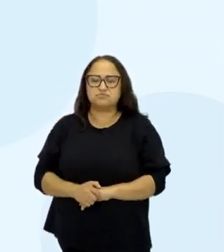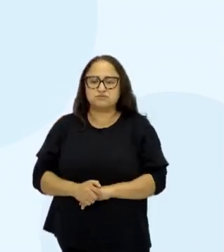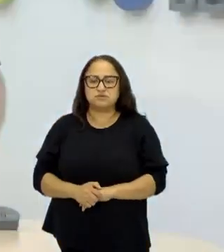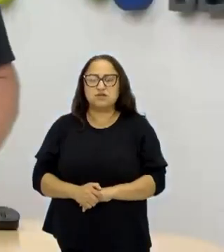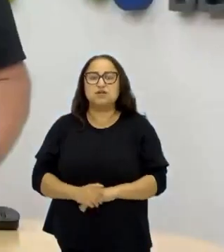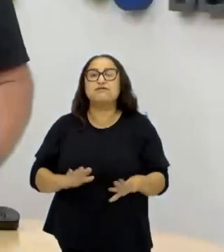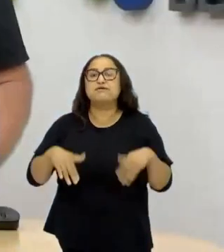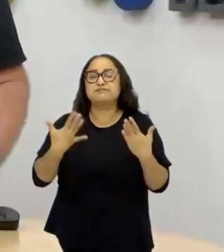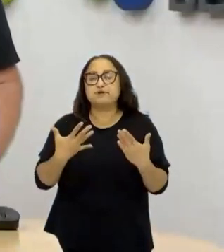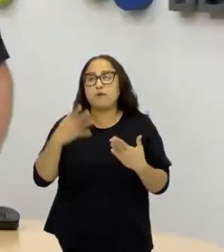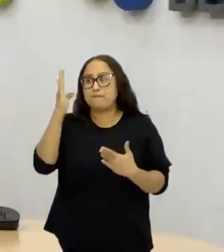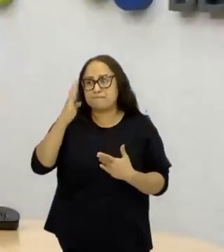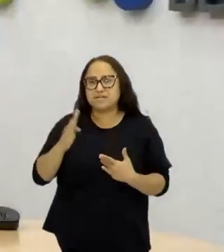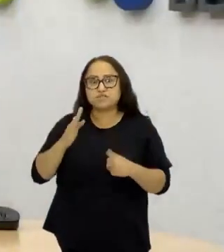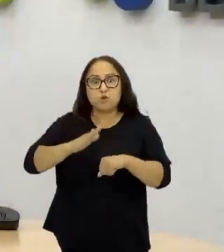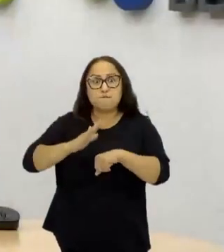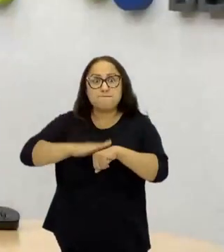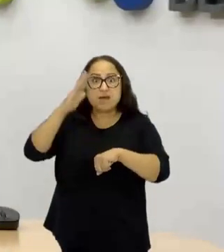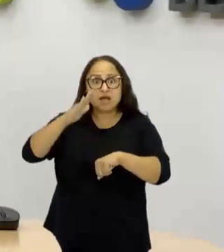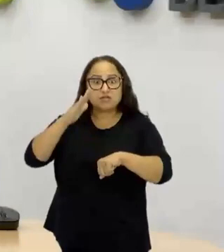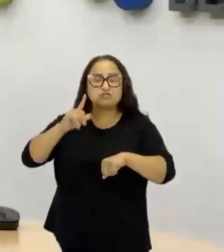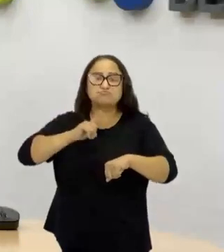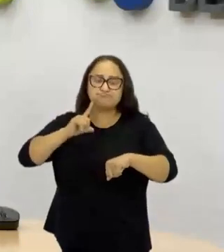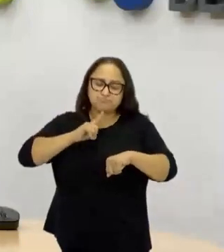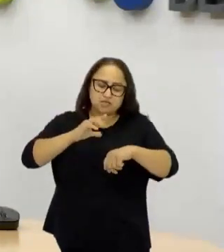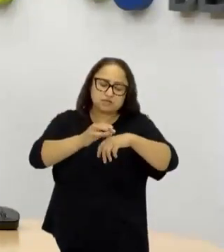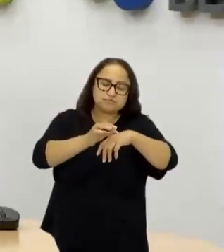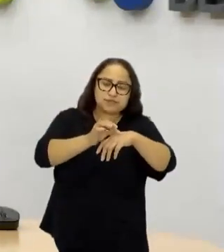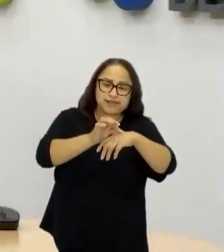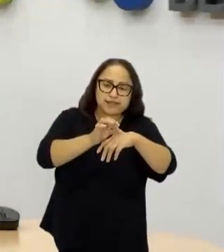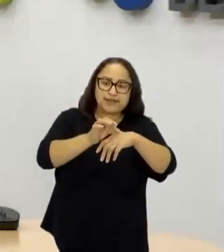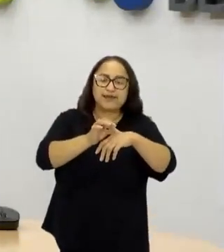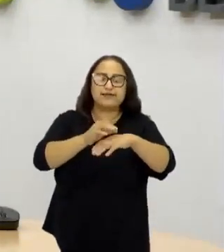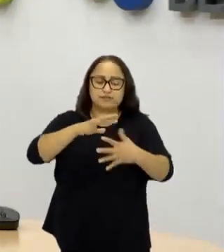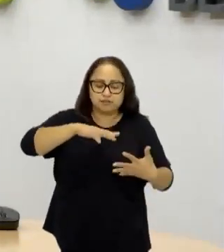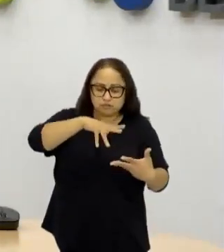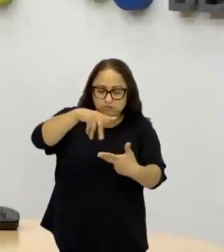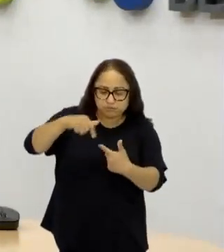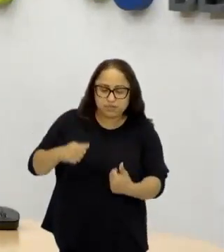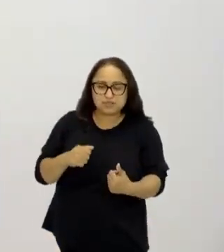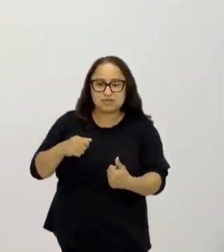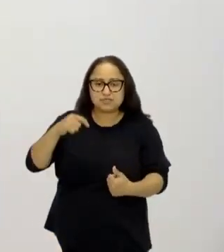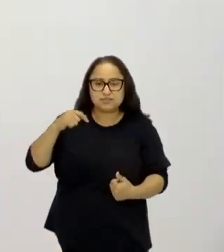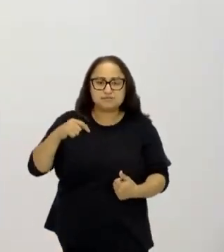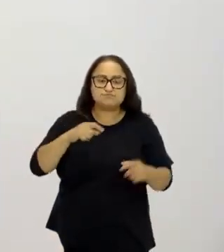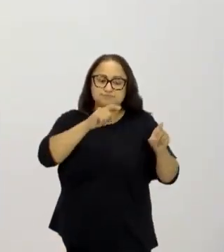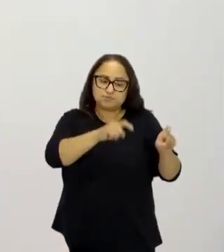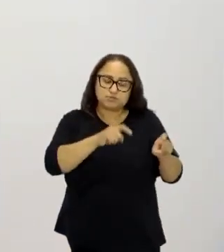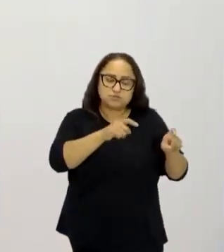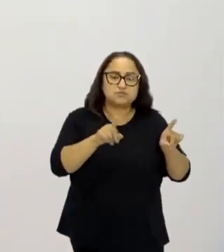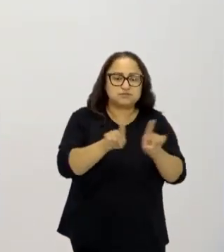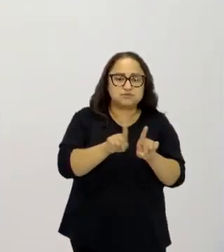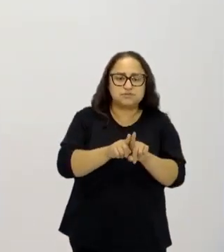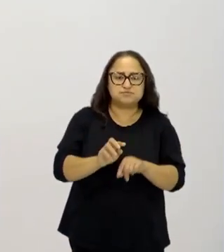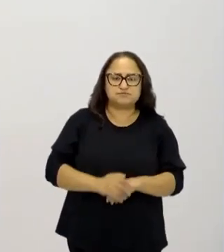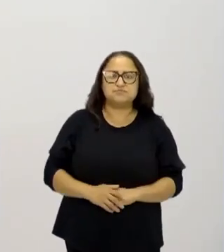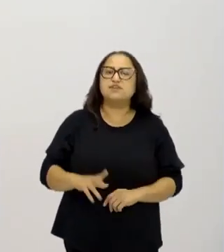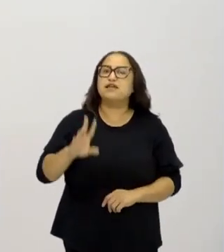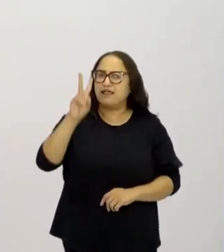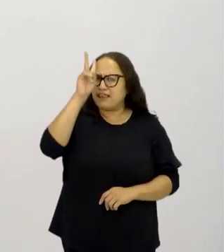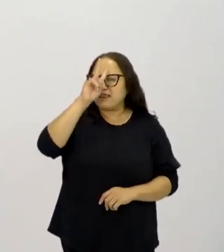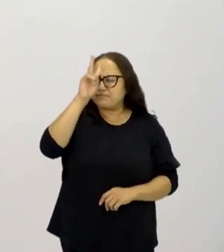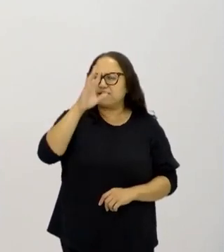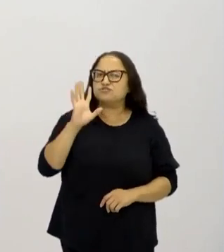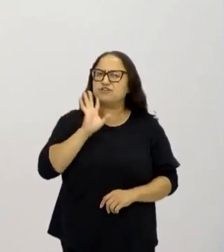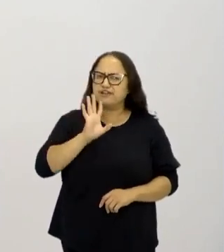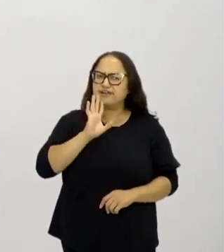dos maiores produtores de carnes do planeta, além da produção agrícola. Muito bem lembrado isso, porque isso me relaciona a